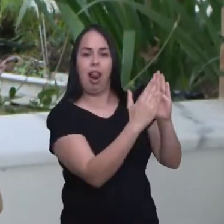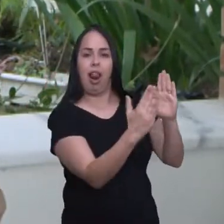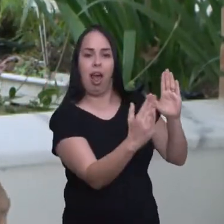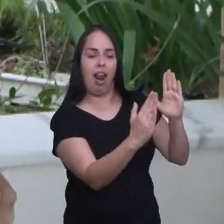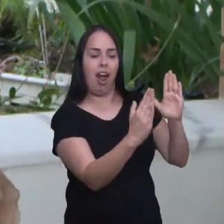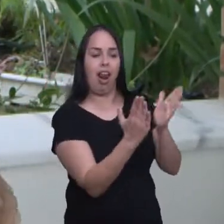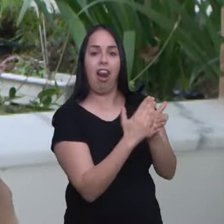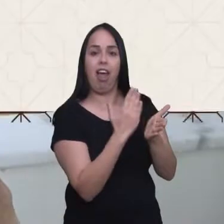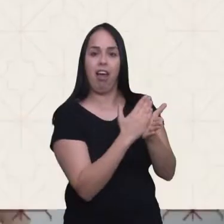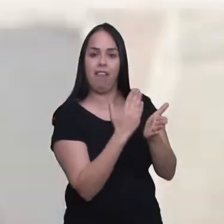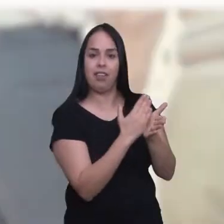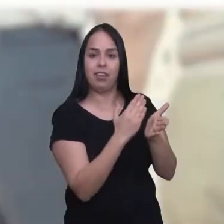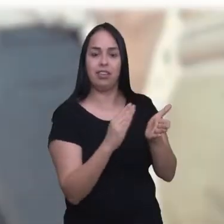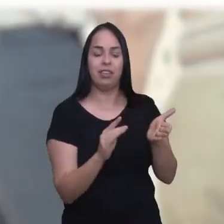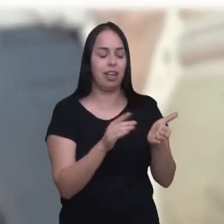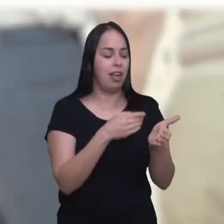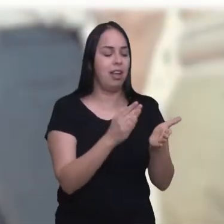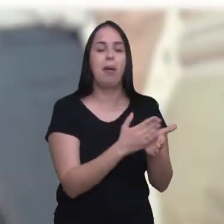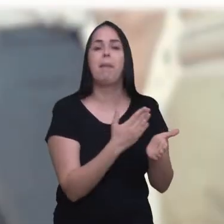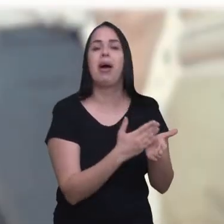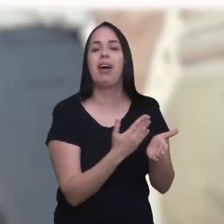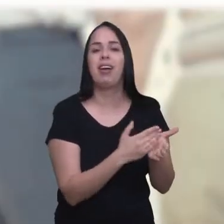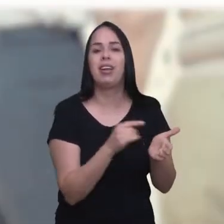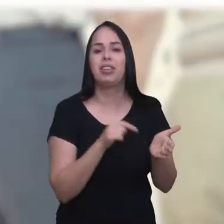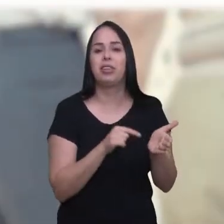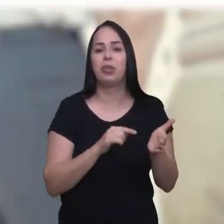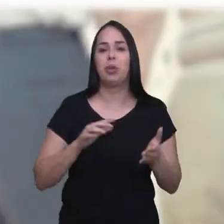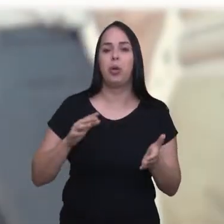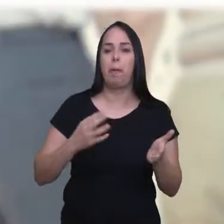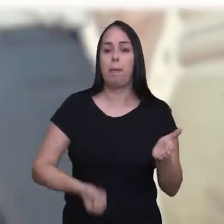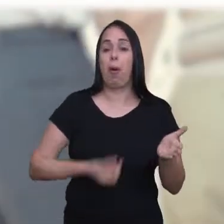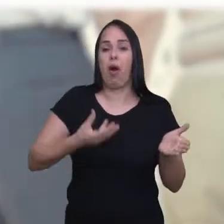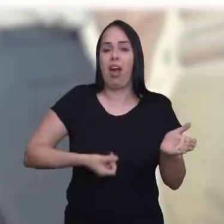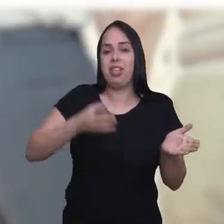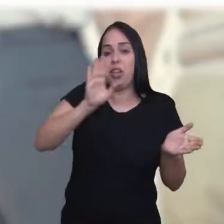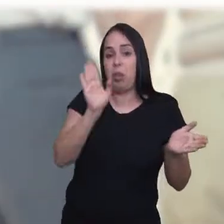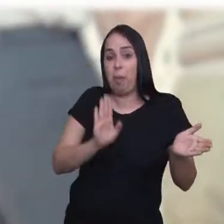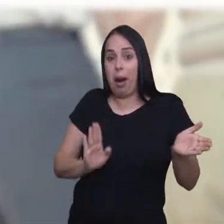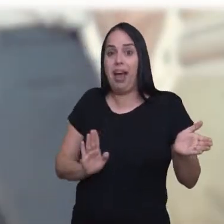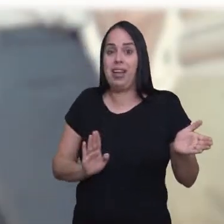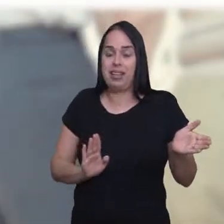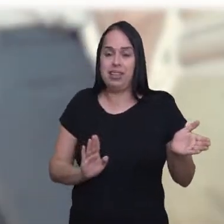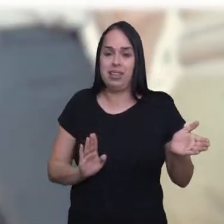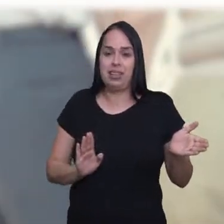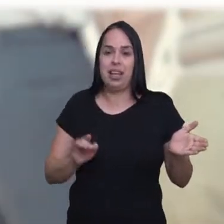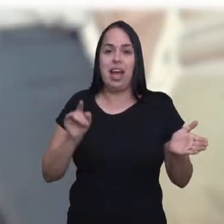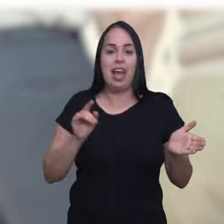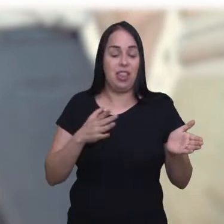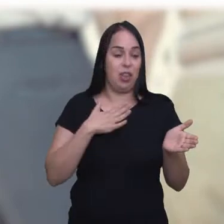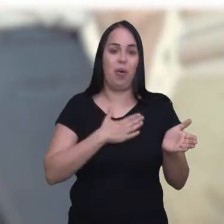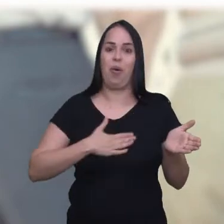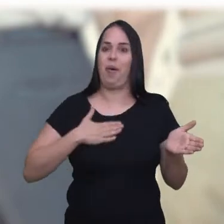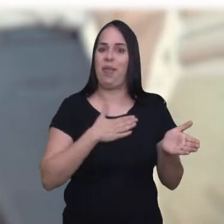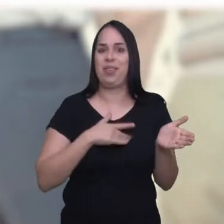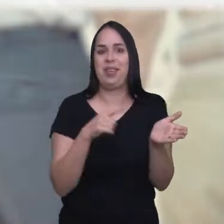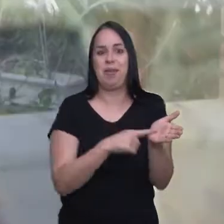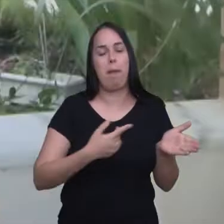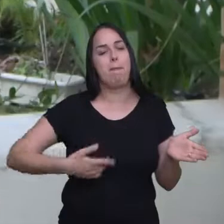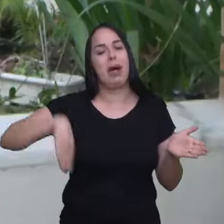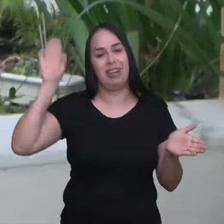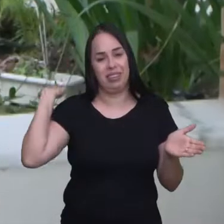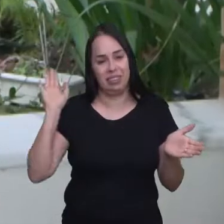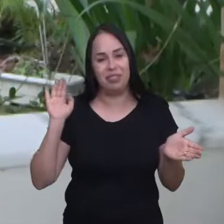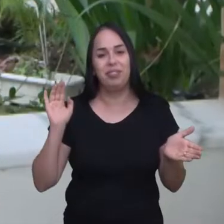até um aí, Páginas de Ouro da Poesia Brasileira, e é o que nós mais